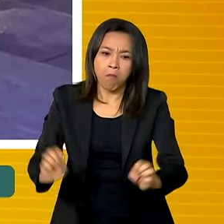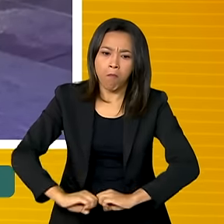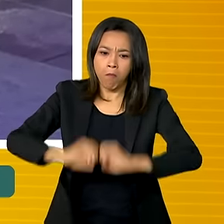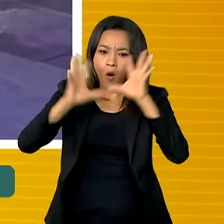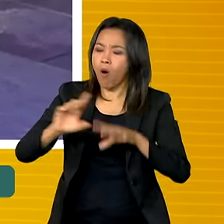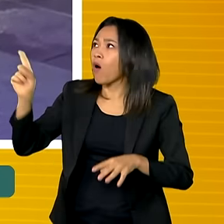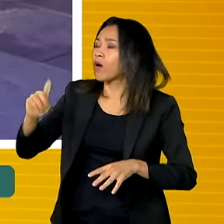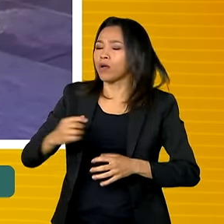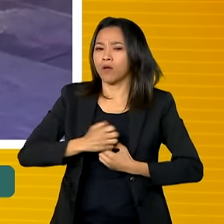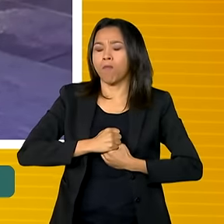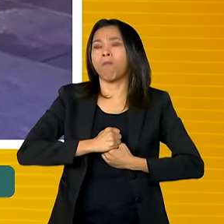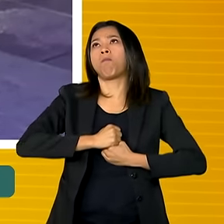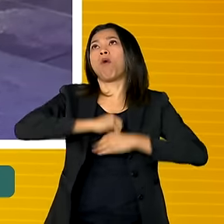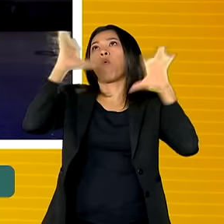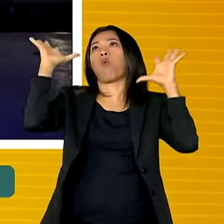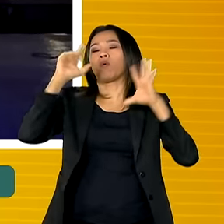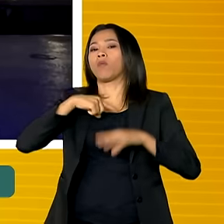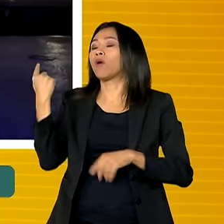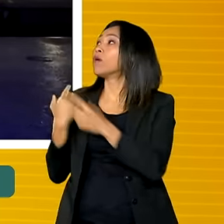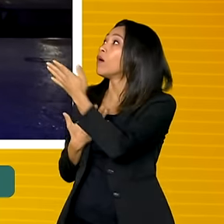e morreu atingido pelas bombas.